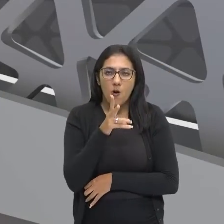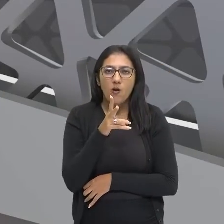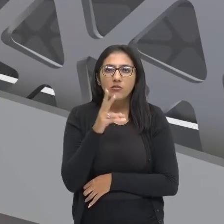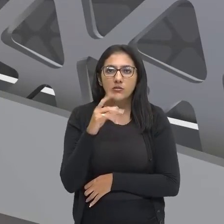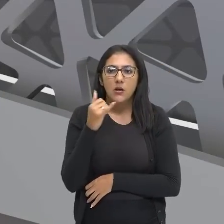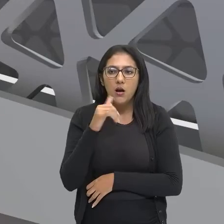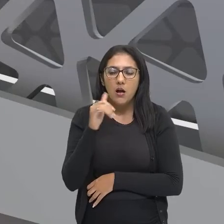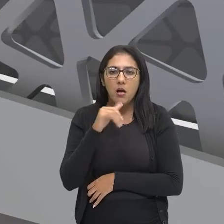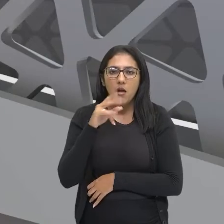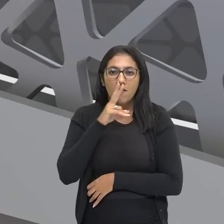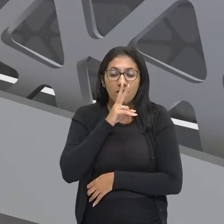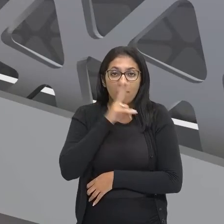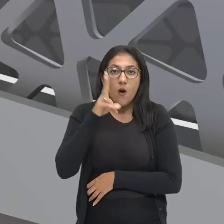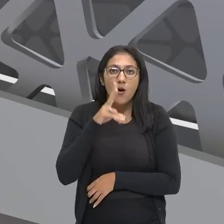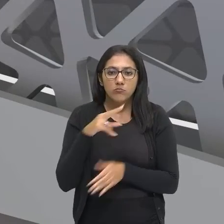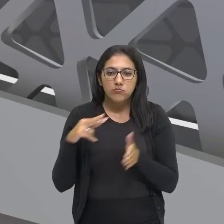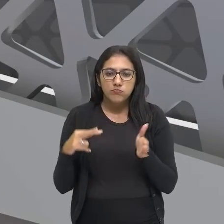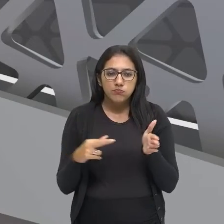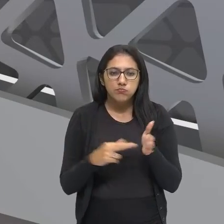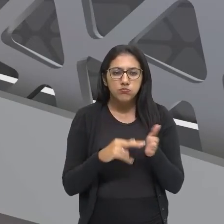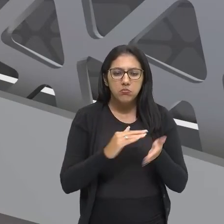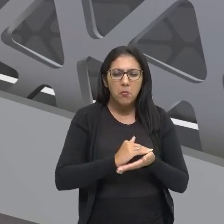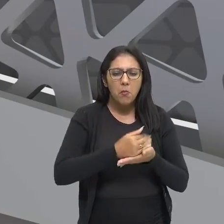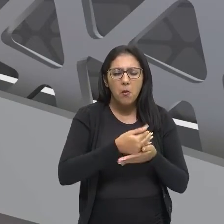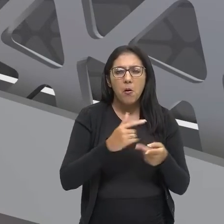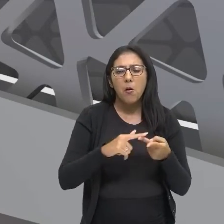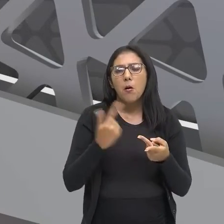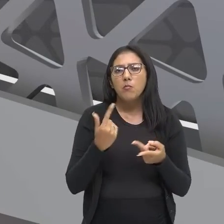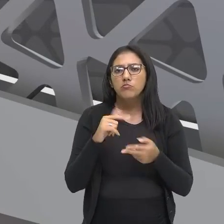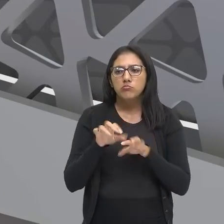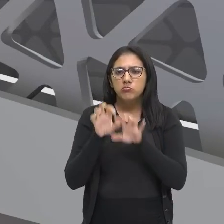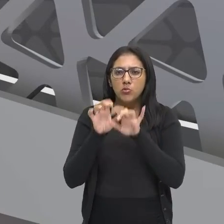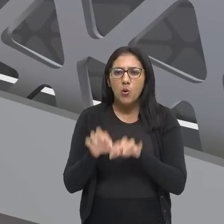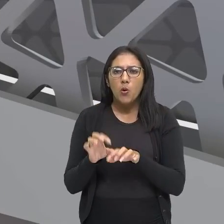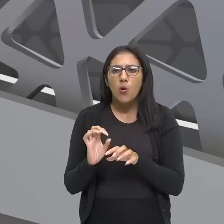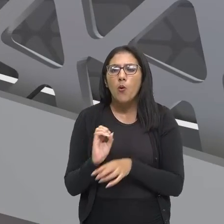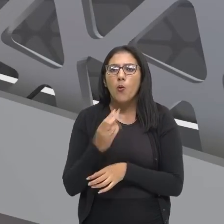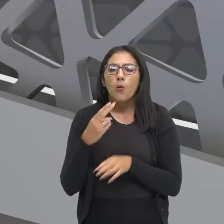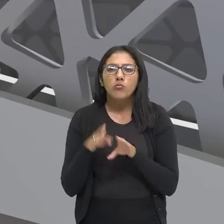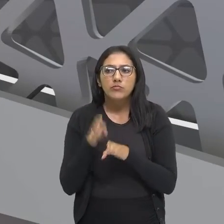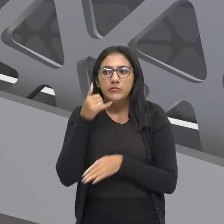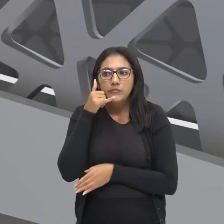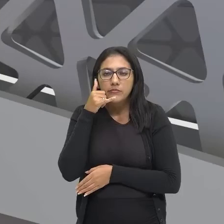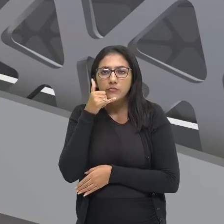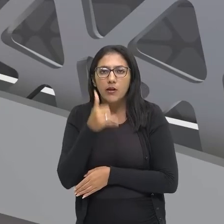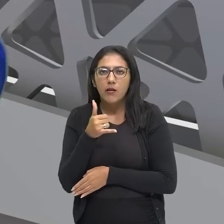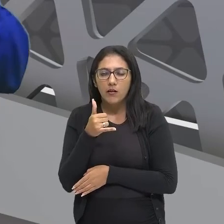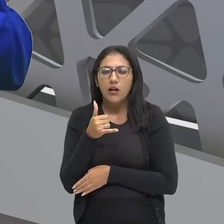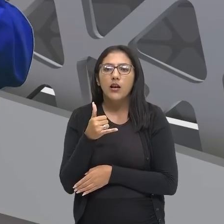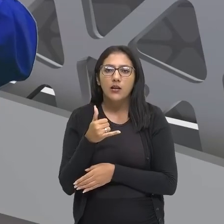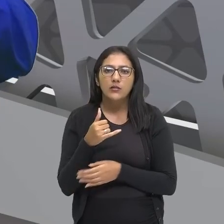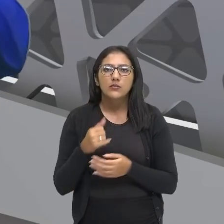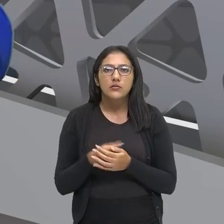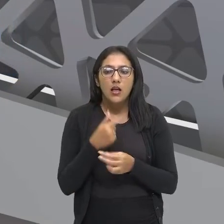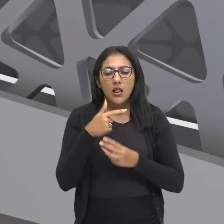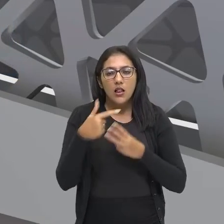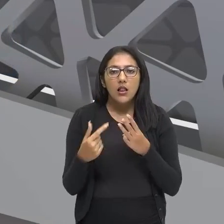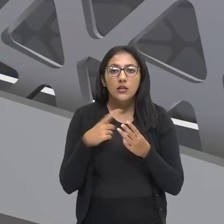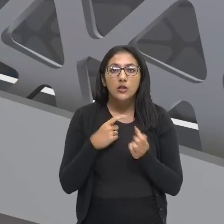Não. Ele só me ajuda a não queimar o meu computador. Por